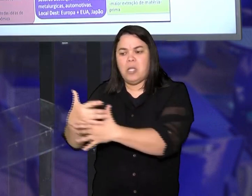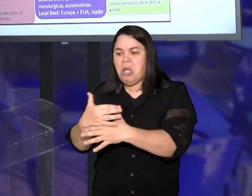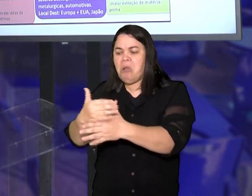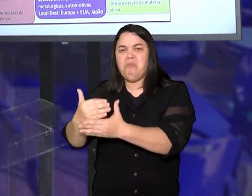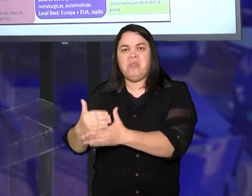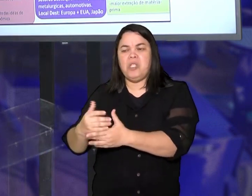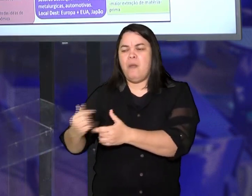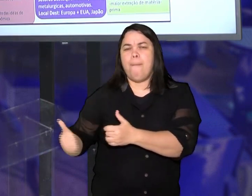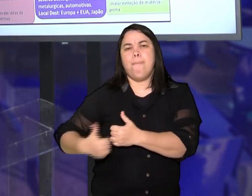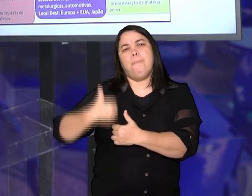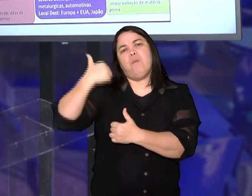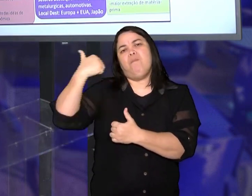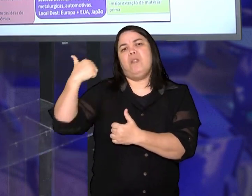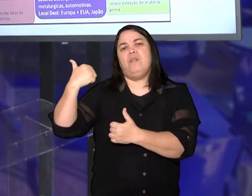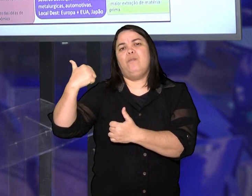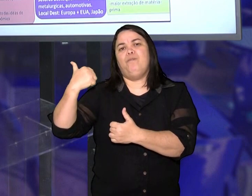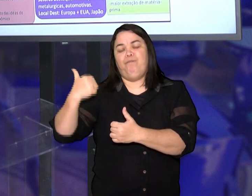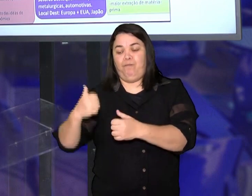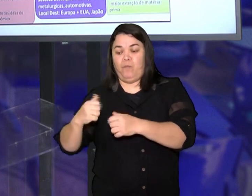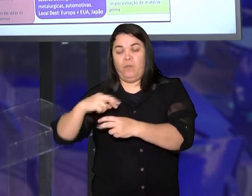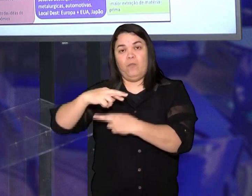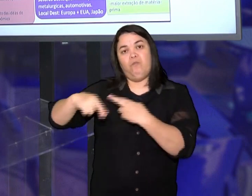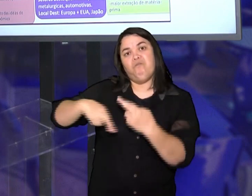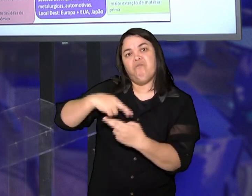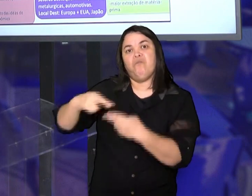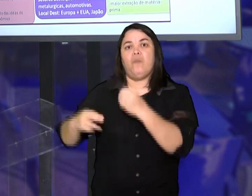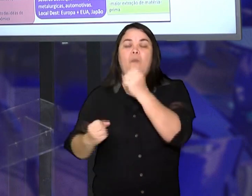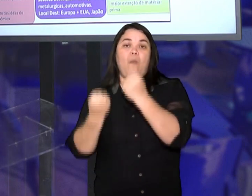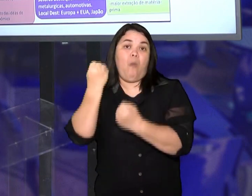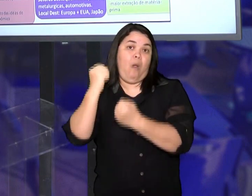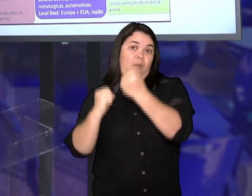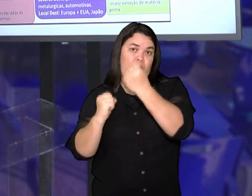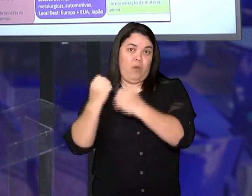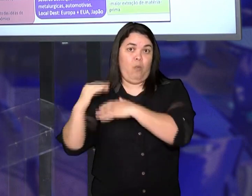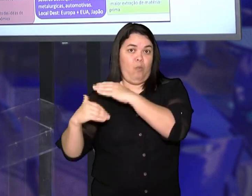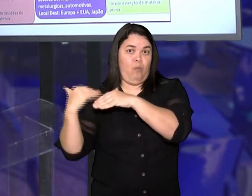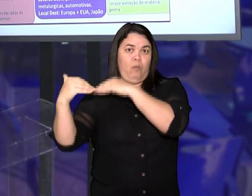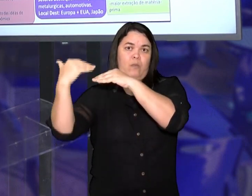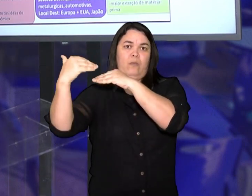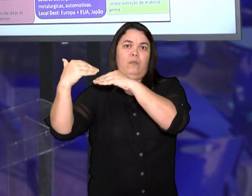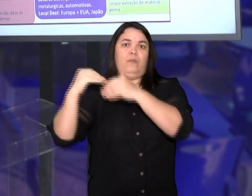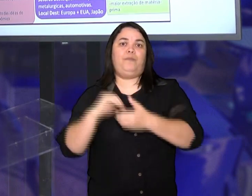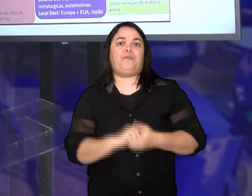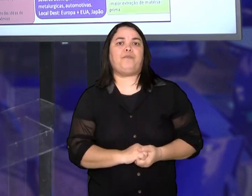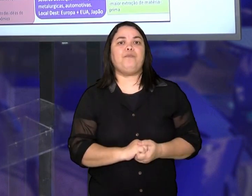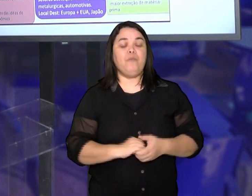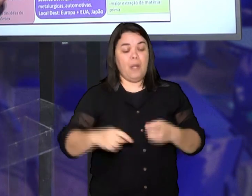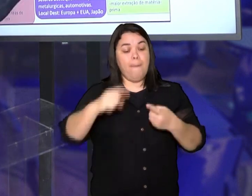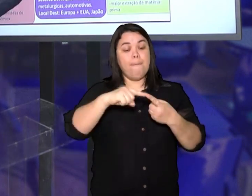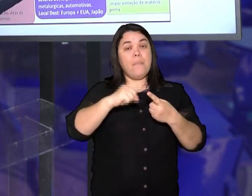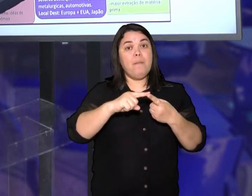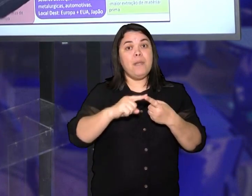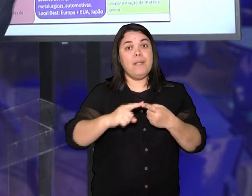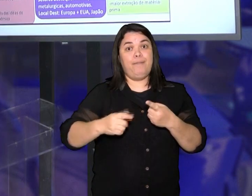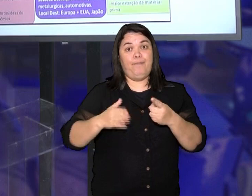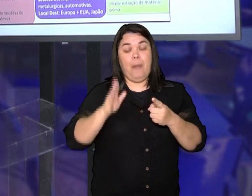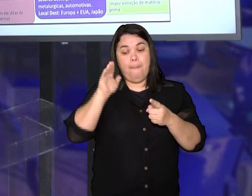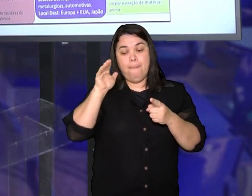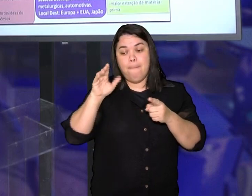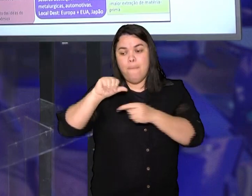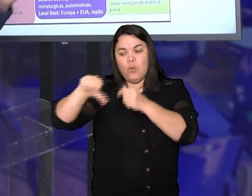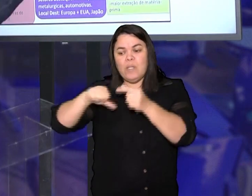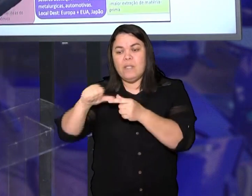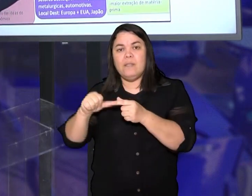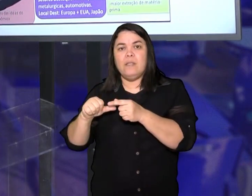frente no aspecto de desenvolvimento industrial. Então, a primeira grande mudança é um êxodo rural